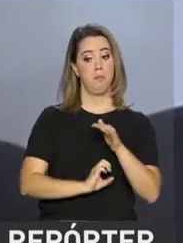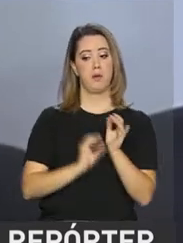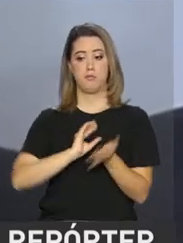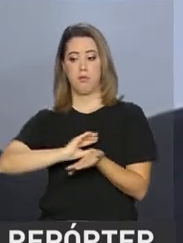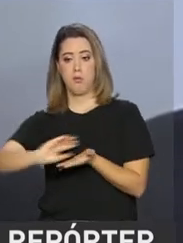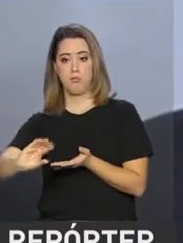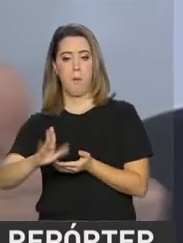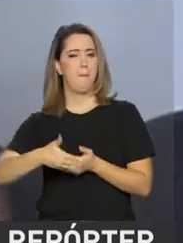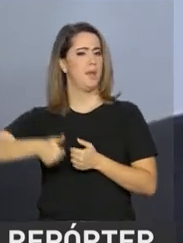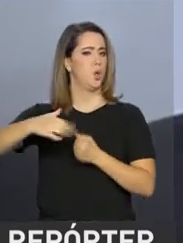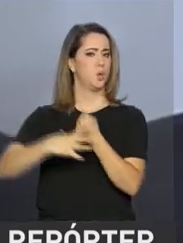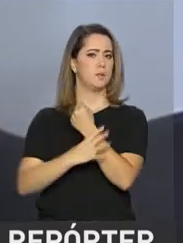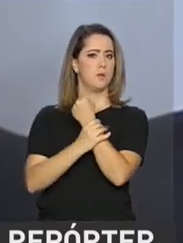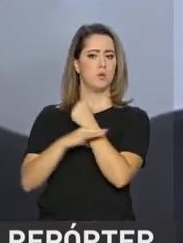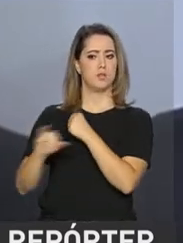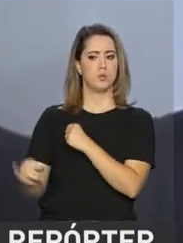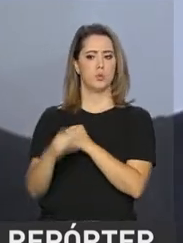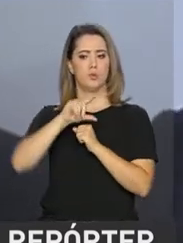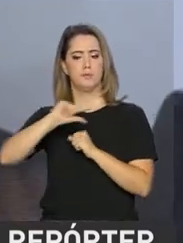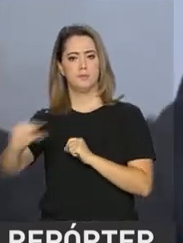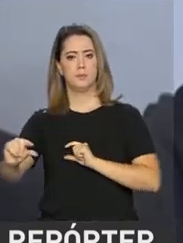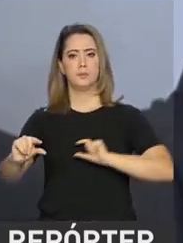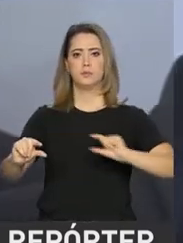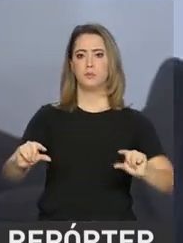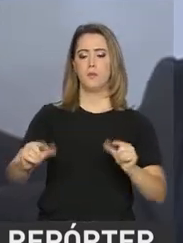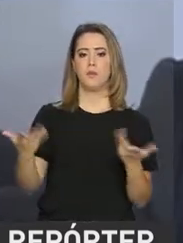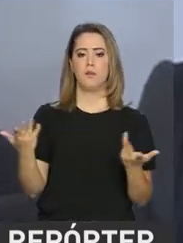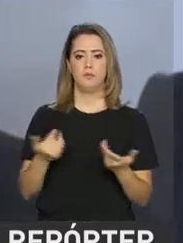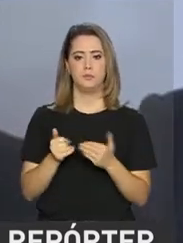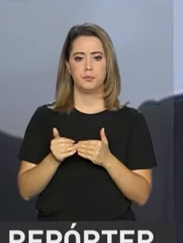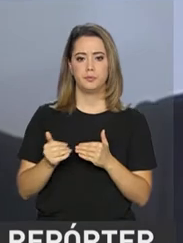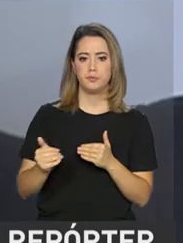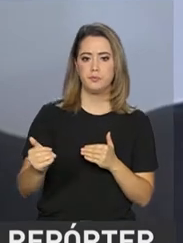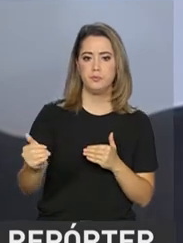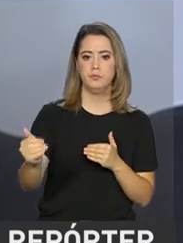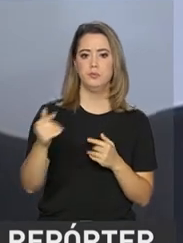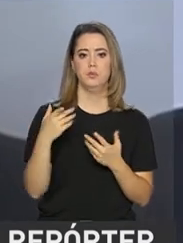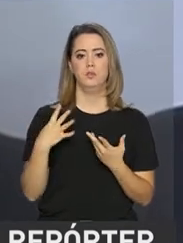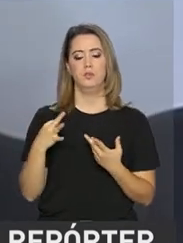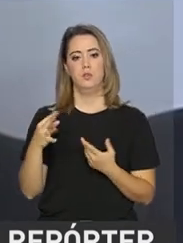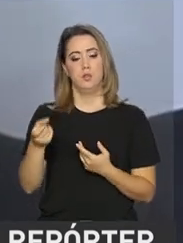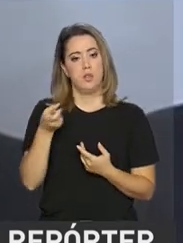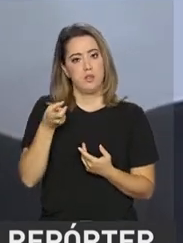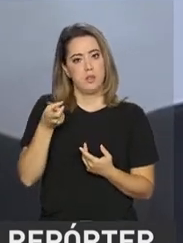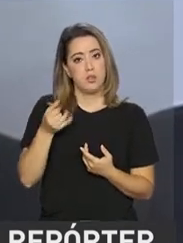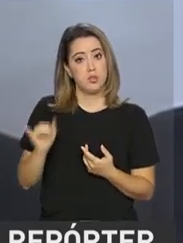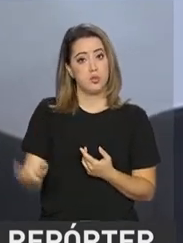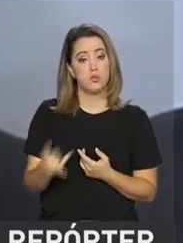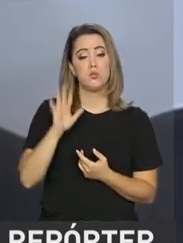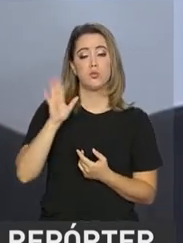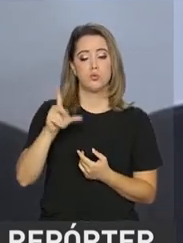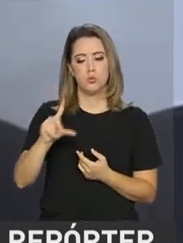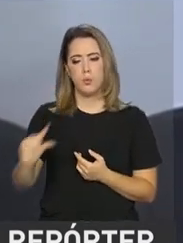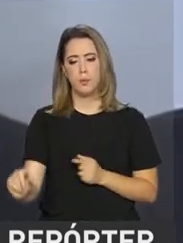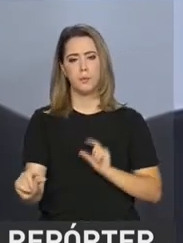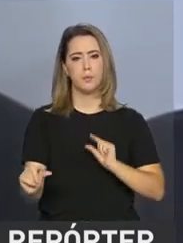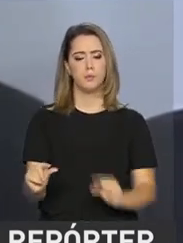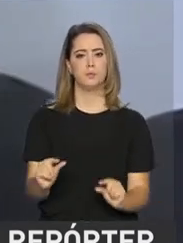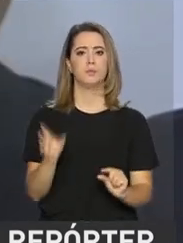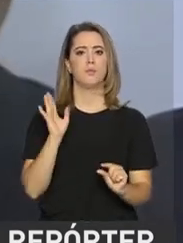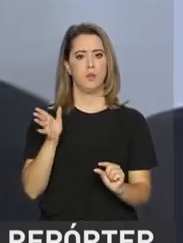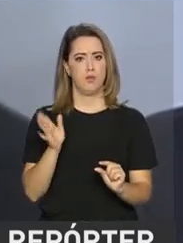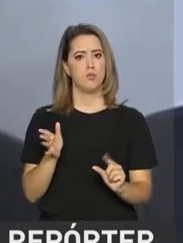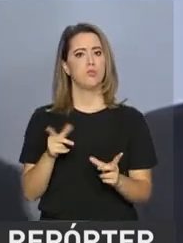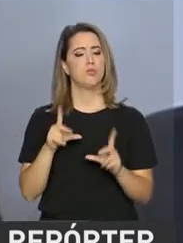maior segurança os juros estão caindo juro de mercado de longo prazo estão no nível já é bastante bastante